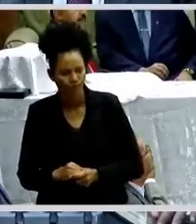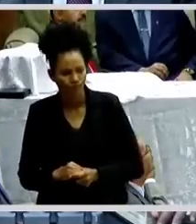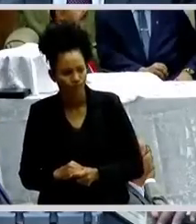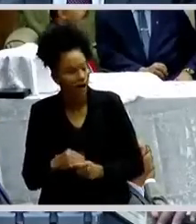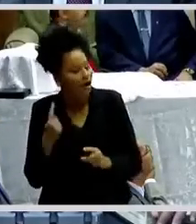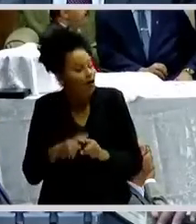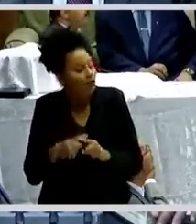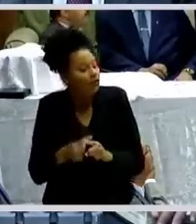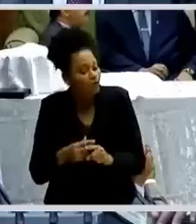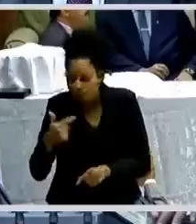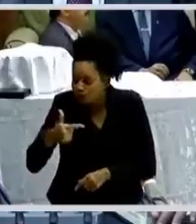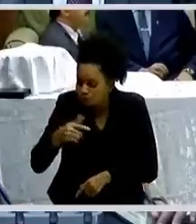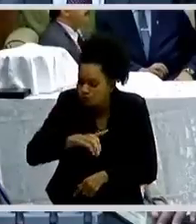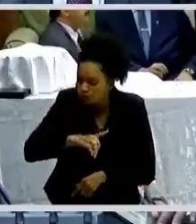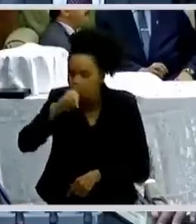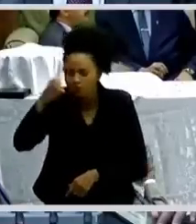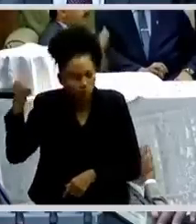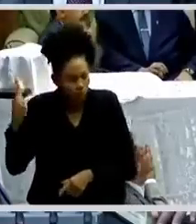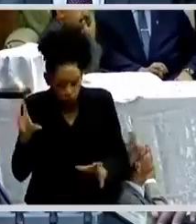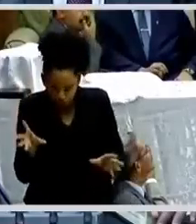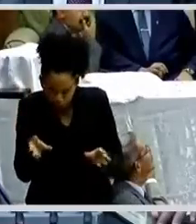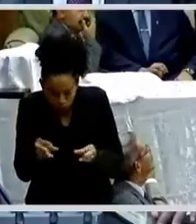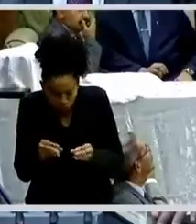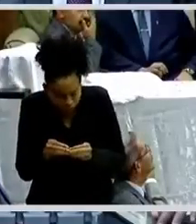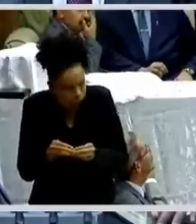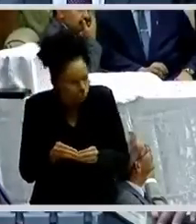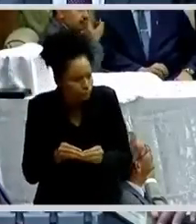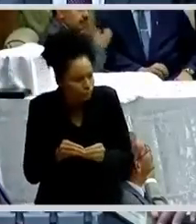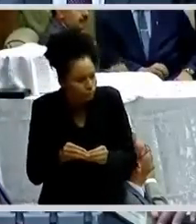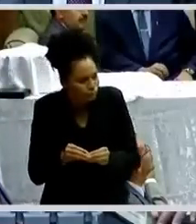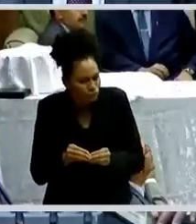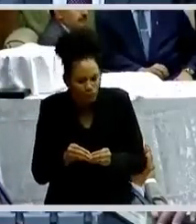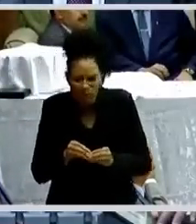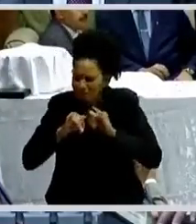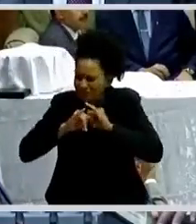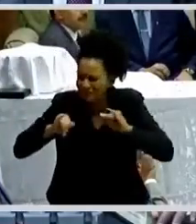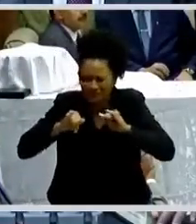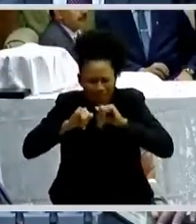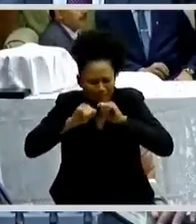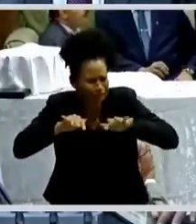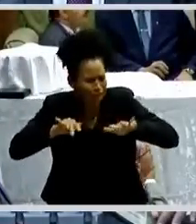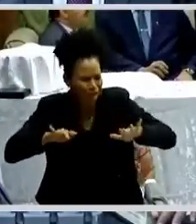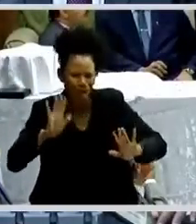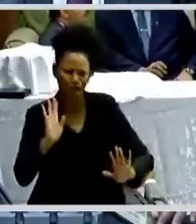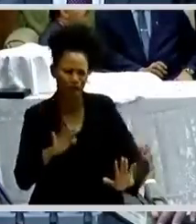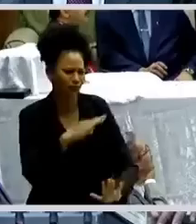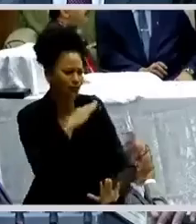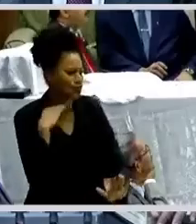Porque no segundo dia, concluindo, a notícia se espalhou: ele já está morto.